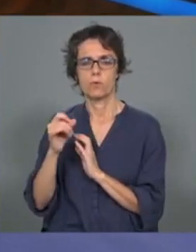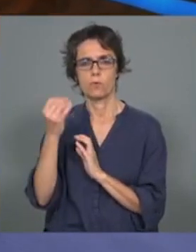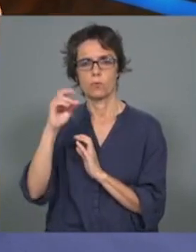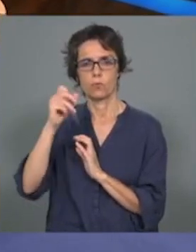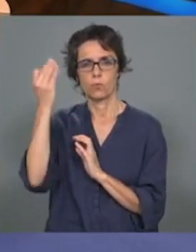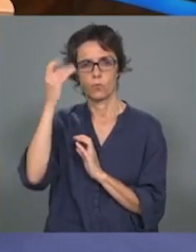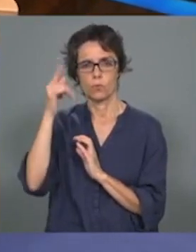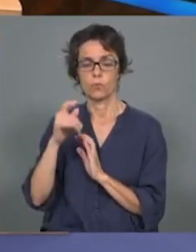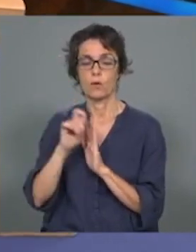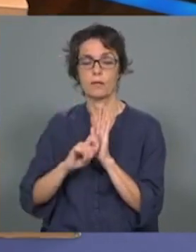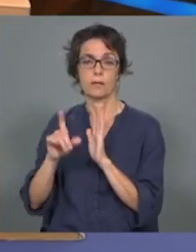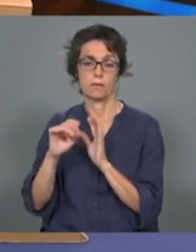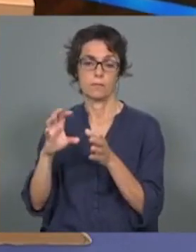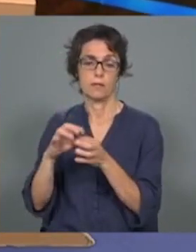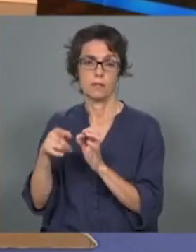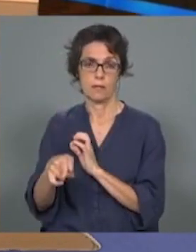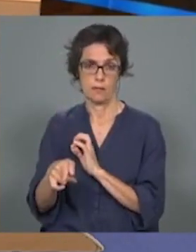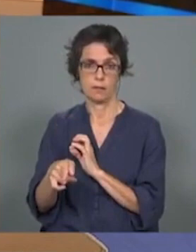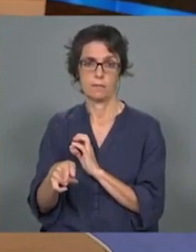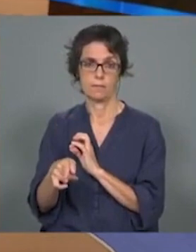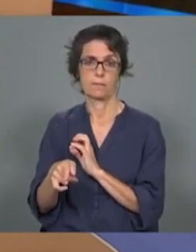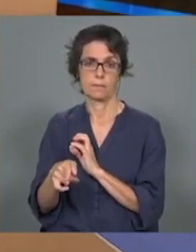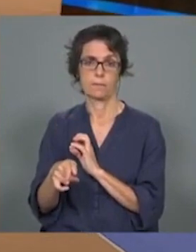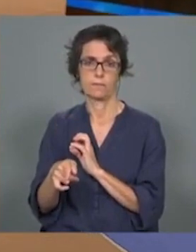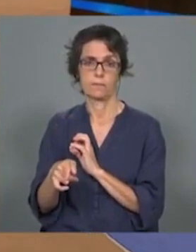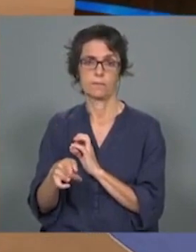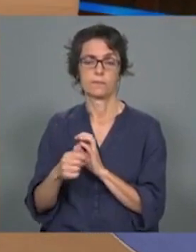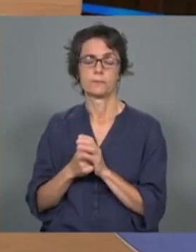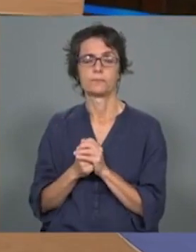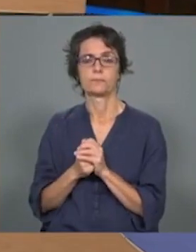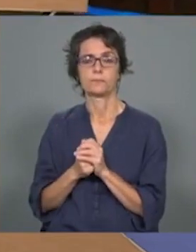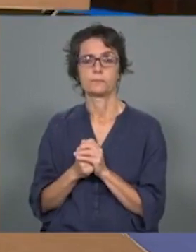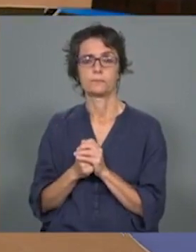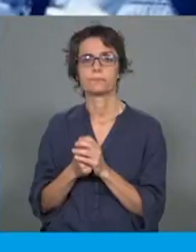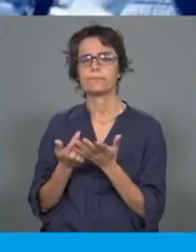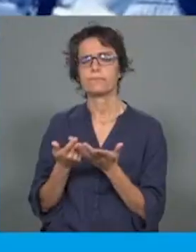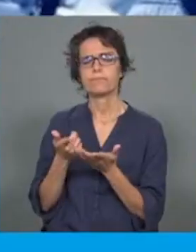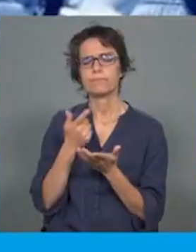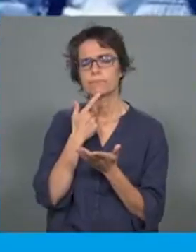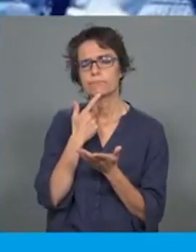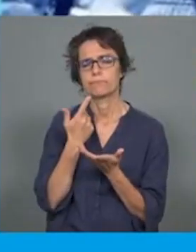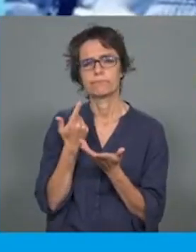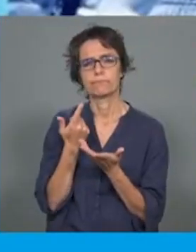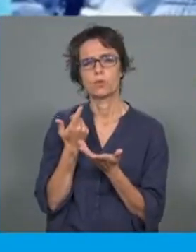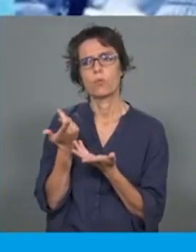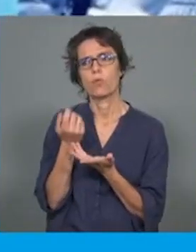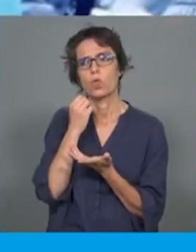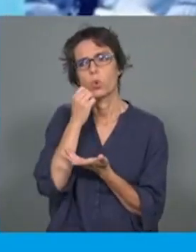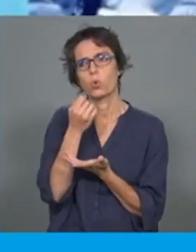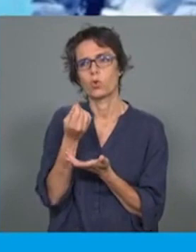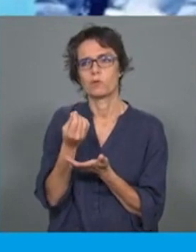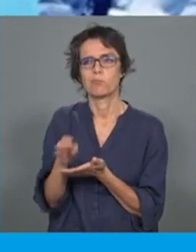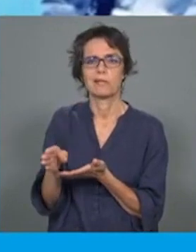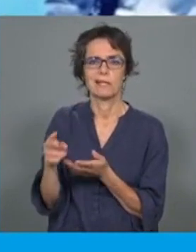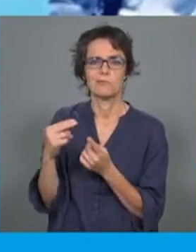uma tónica associada neste colóquio. E, portanto, vamos tentar perceber quando a dor não é mais que um dói-dói,